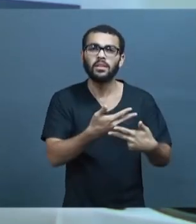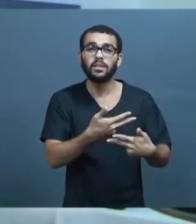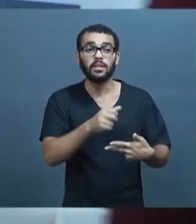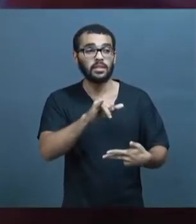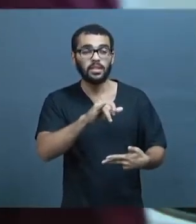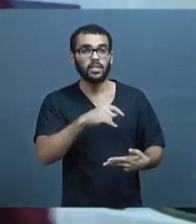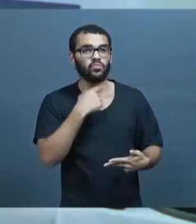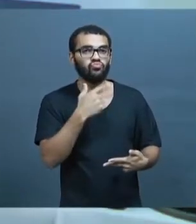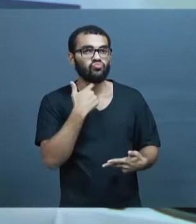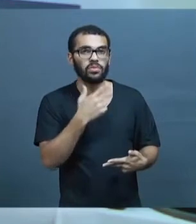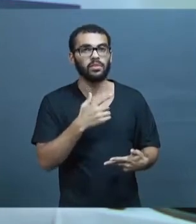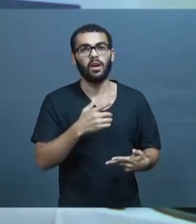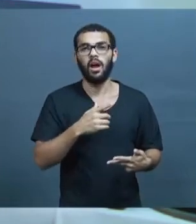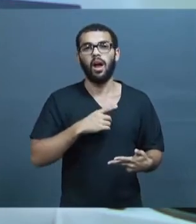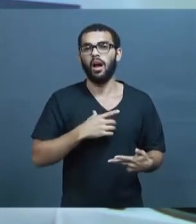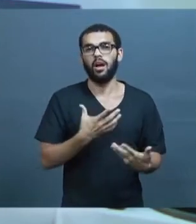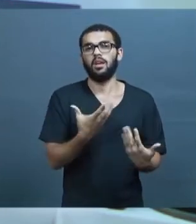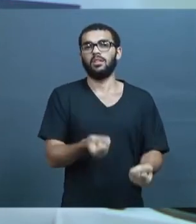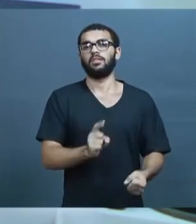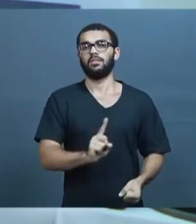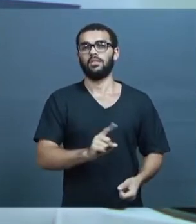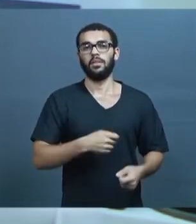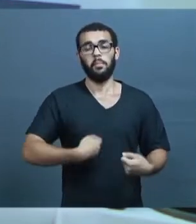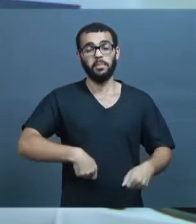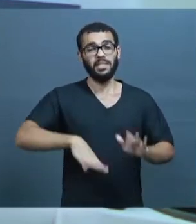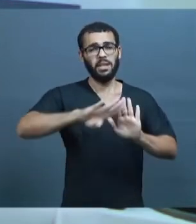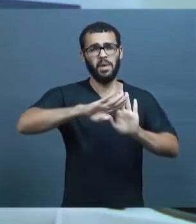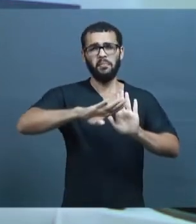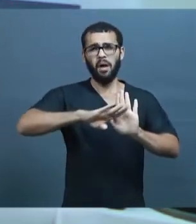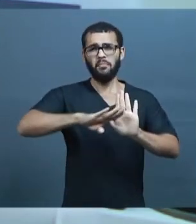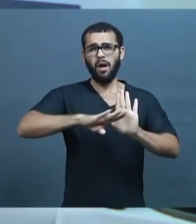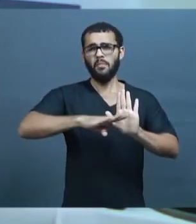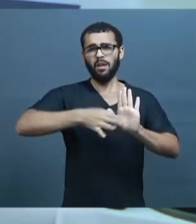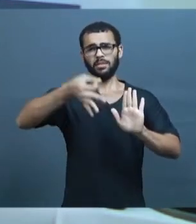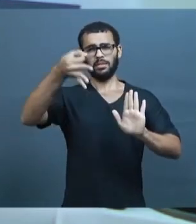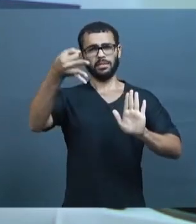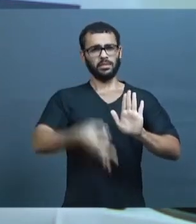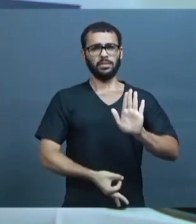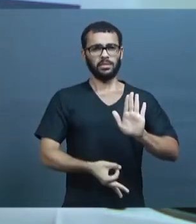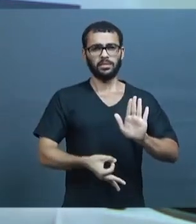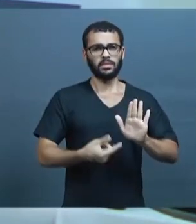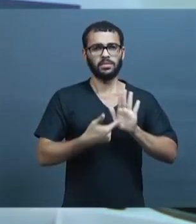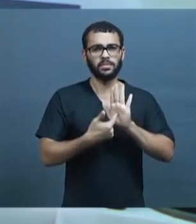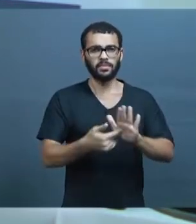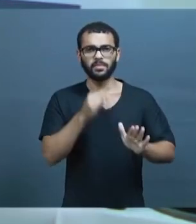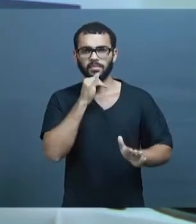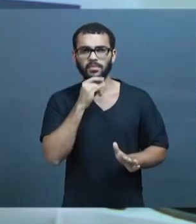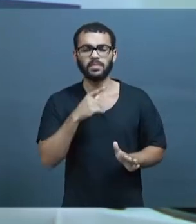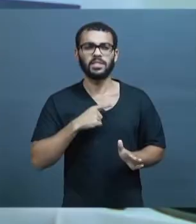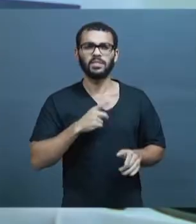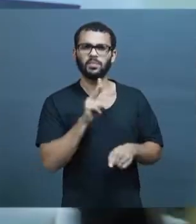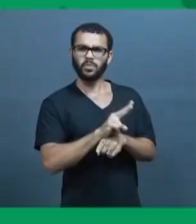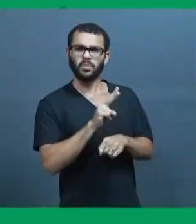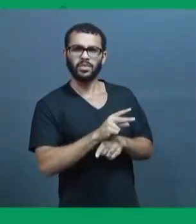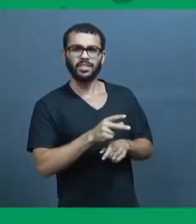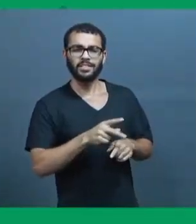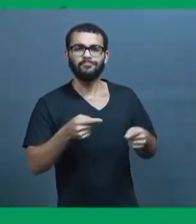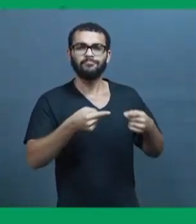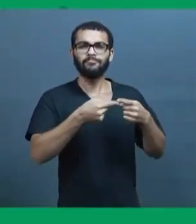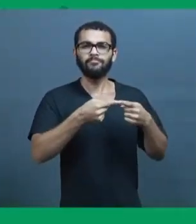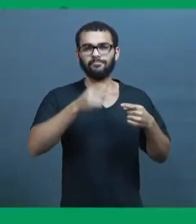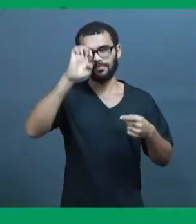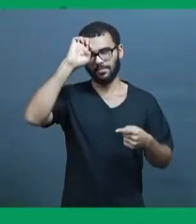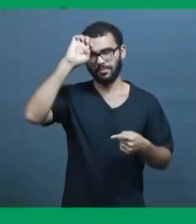os estudos com animais sem uma excelente justificativa, sabendo que vão zelar pelo uso ético dos mesmos.